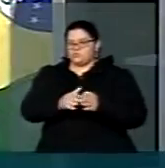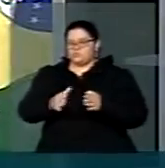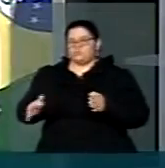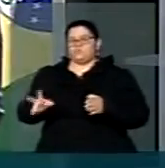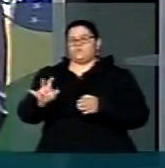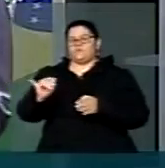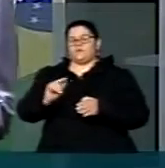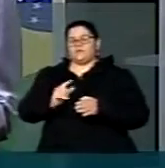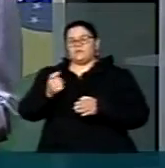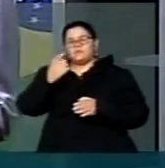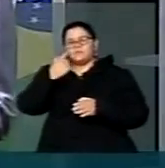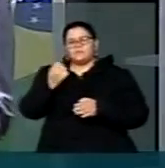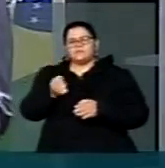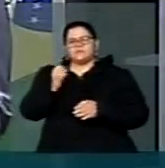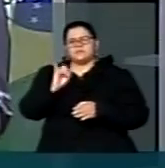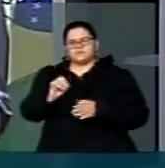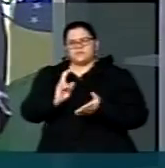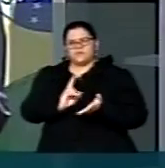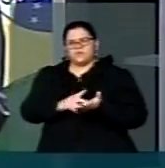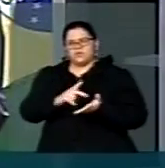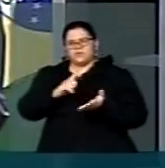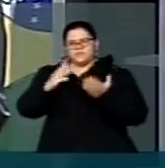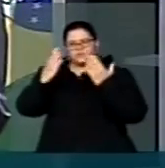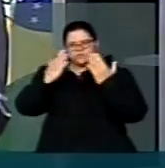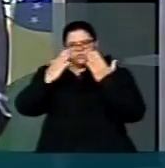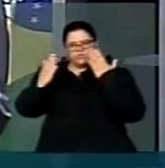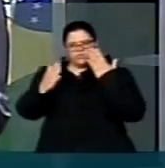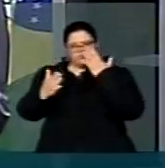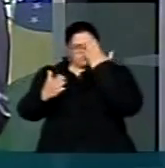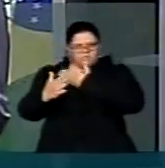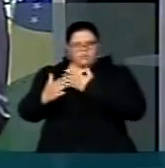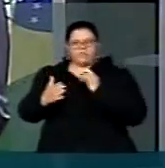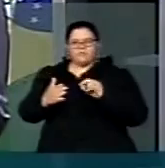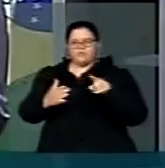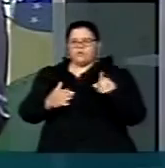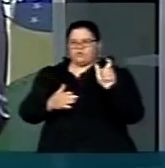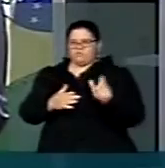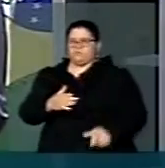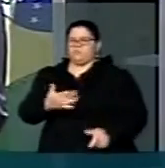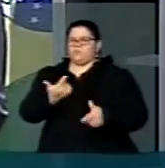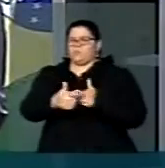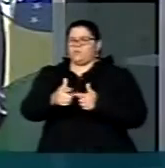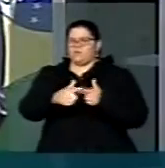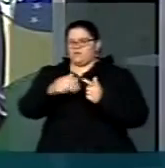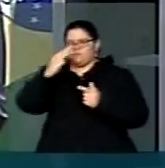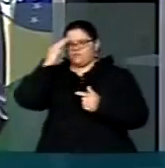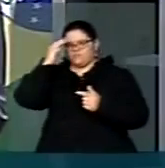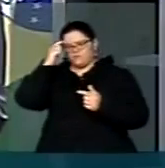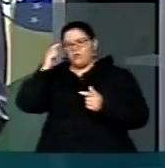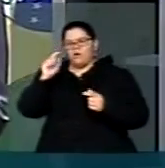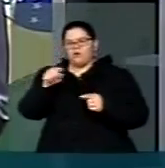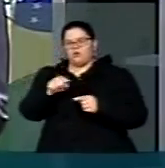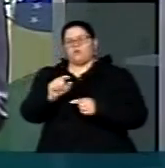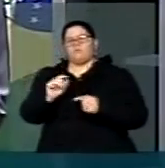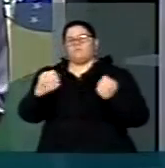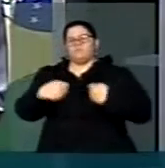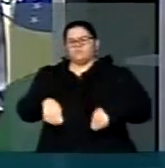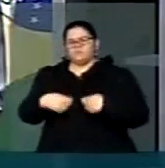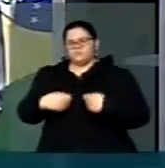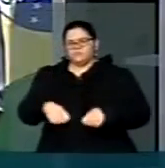medida e ser fundamentada em laudo psiquiátrico a ser emitido no prazo de 15 dias e basear-se em